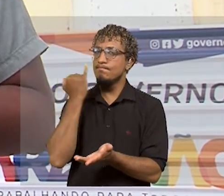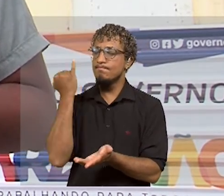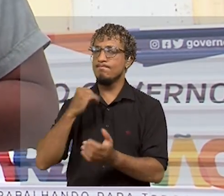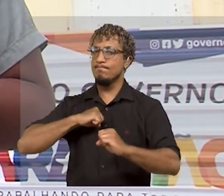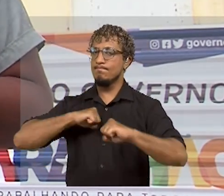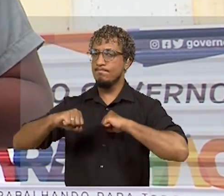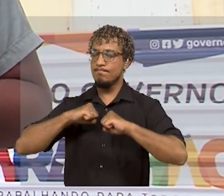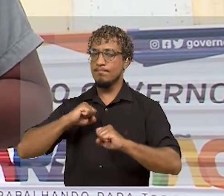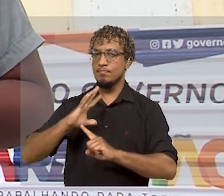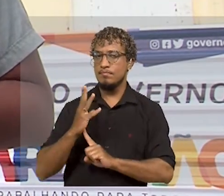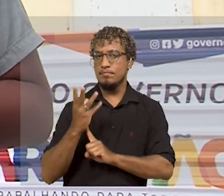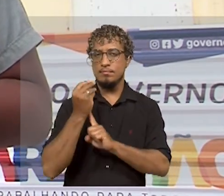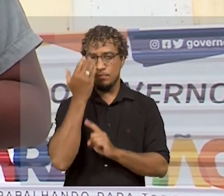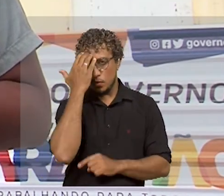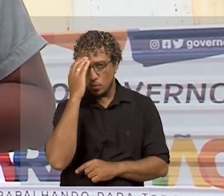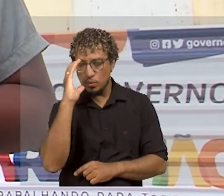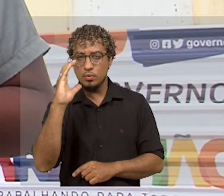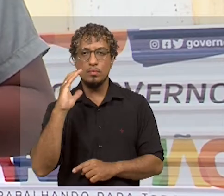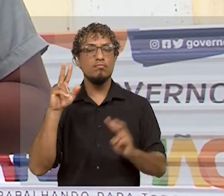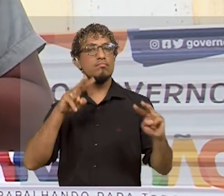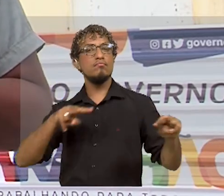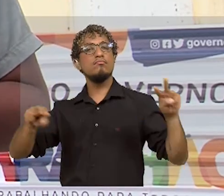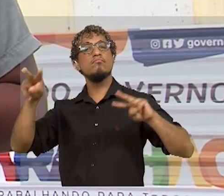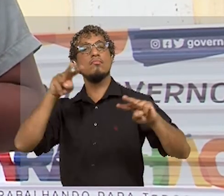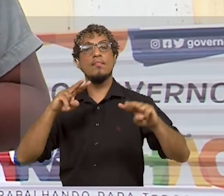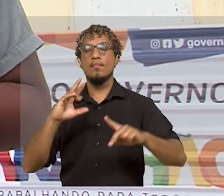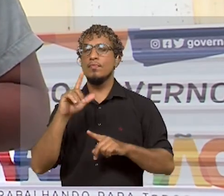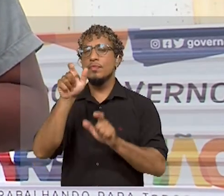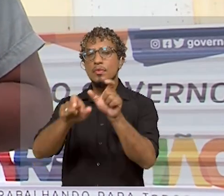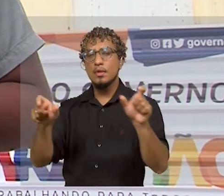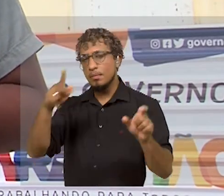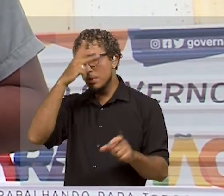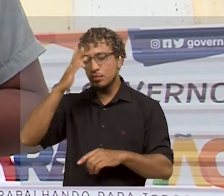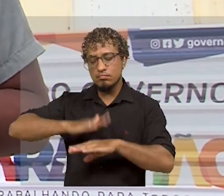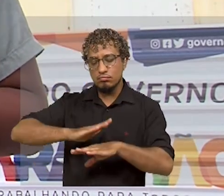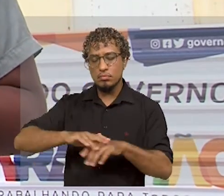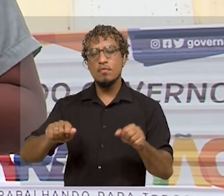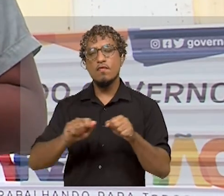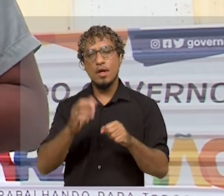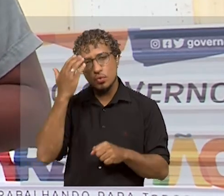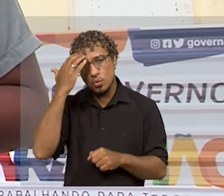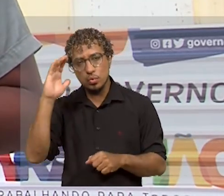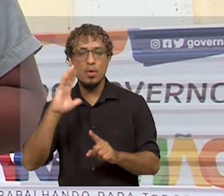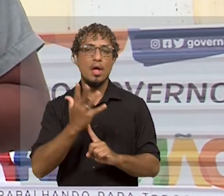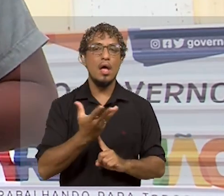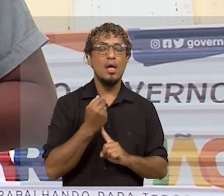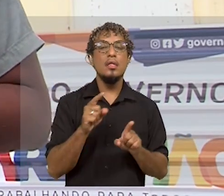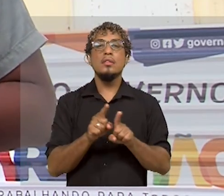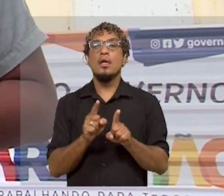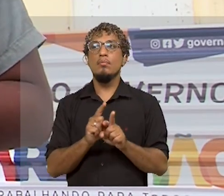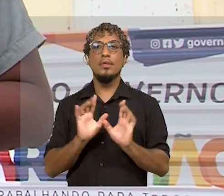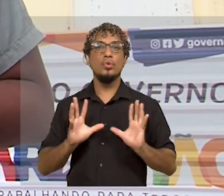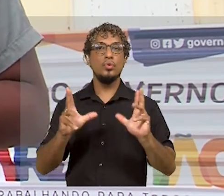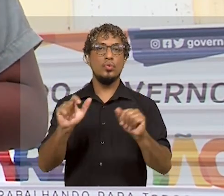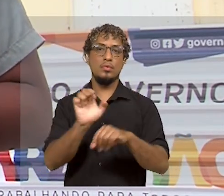cultural um espaço aí um palco de visibilidade para muitos artistas e fazedores de Cultura aqui da de São Luís e também de todo o